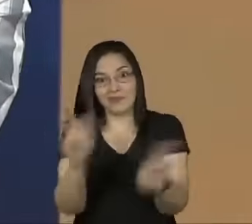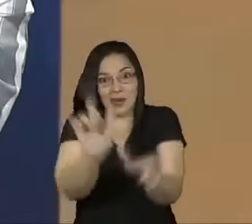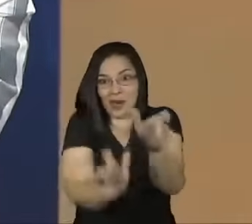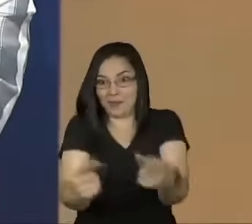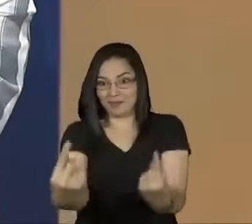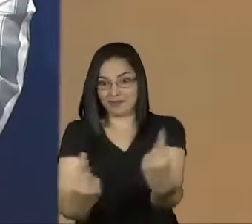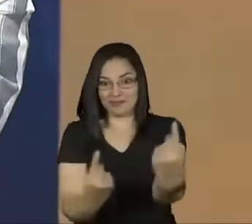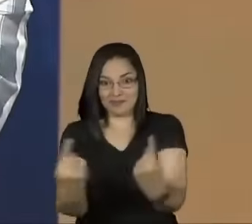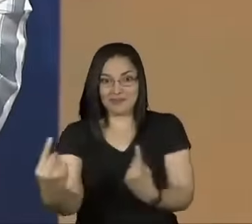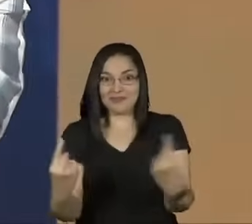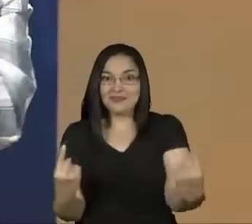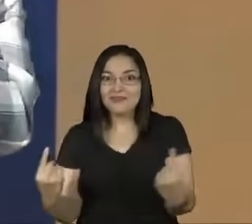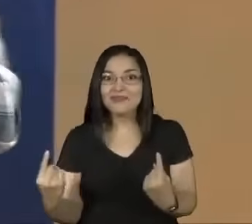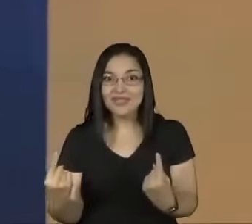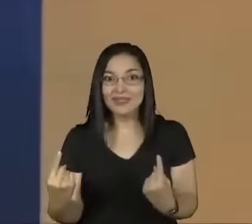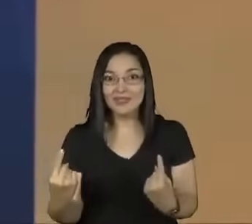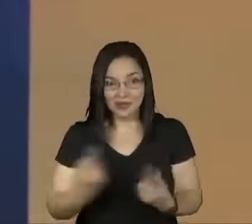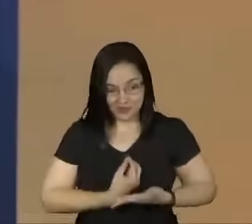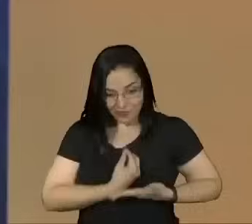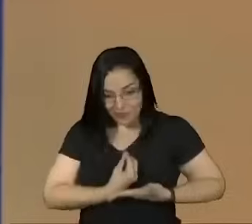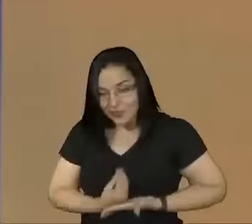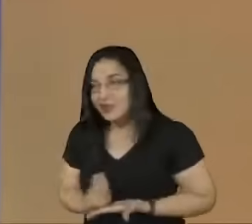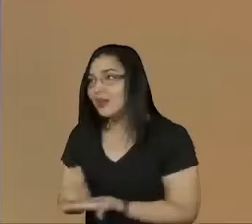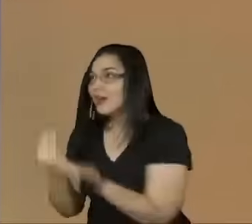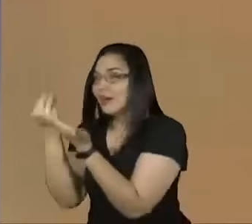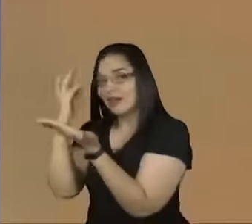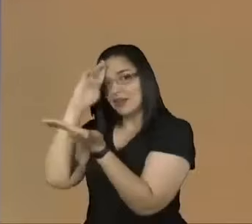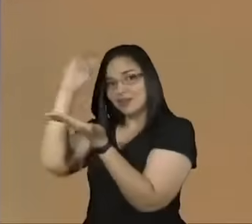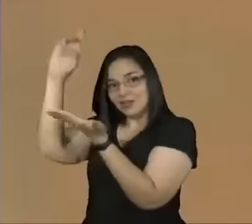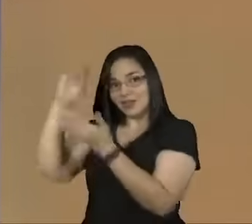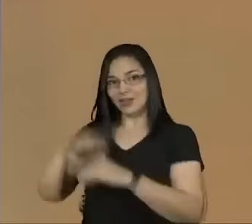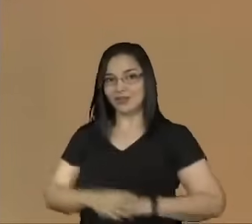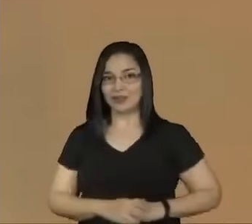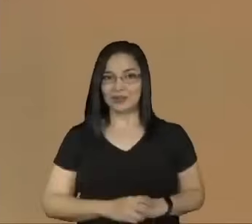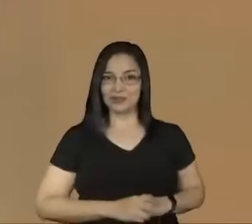estão aqui entregando sua vida ao